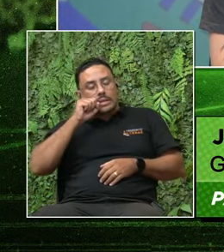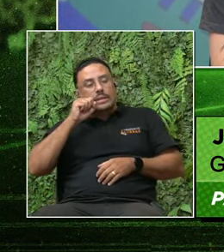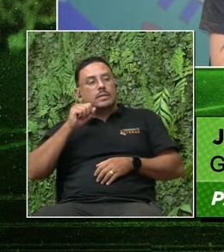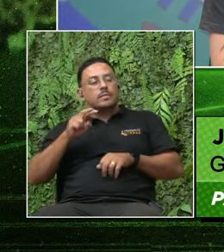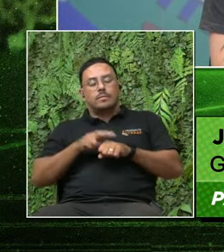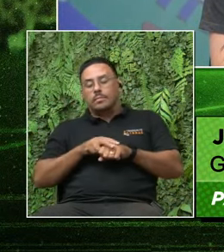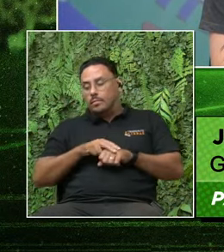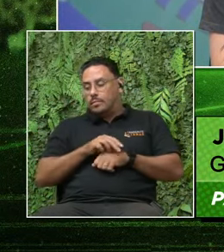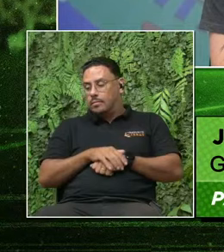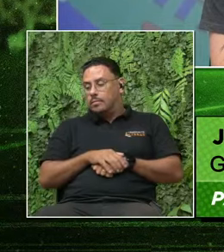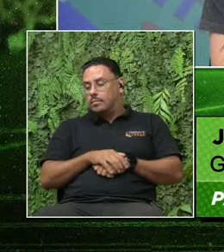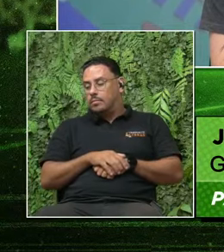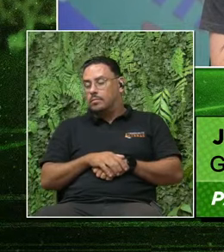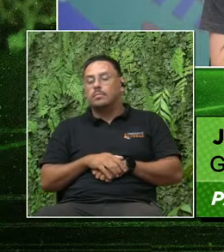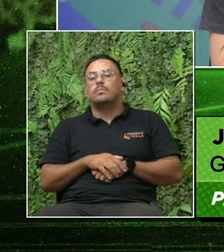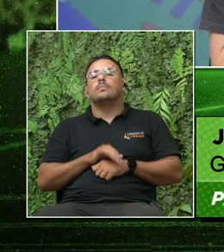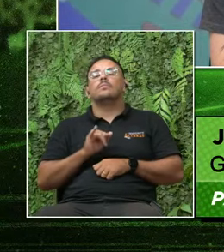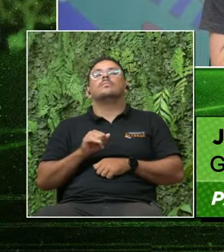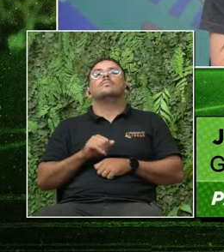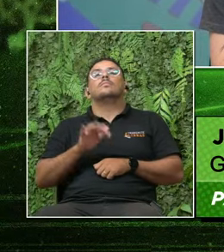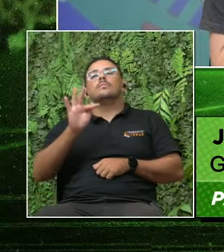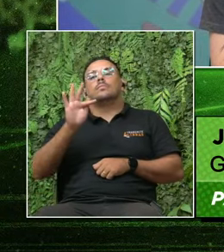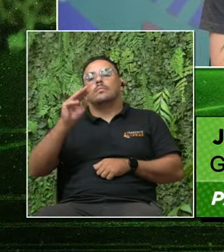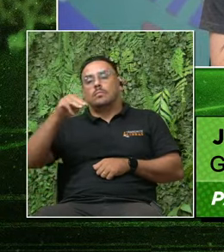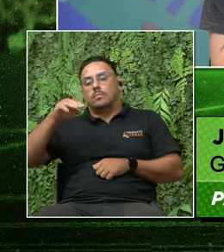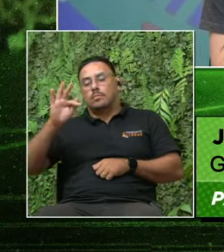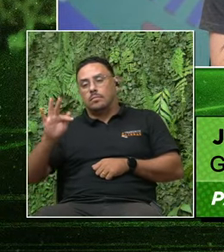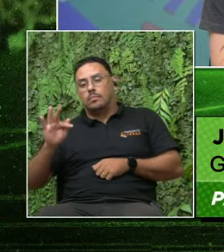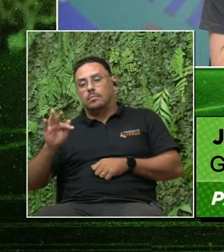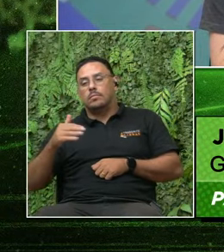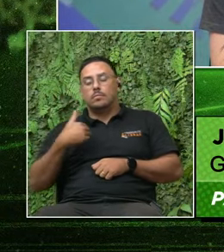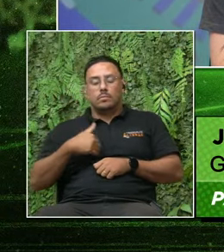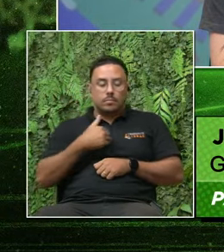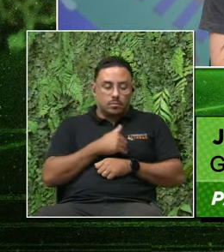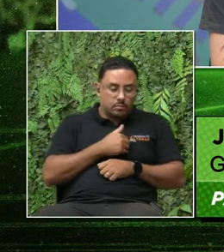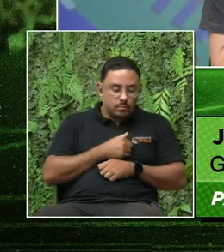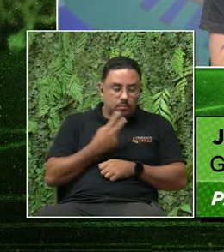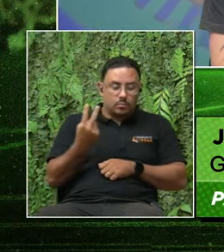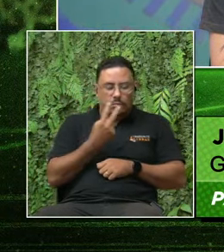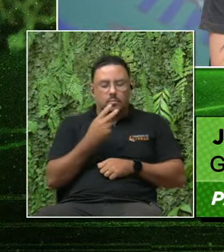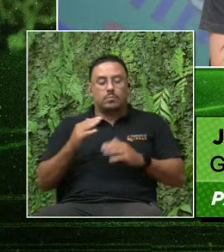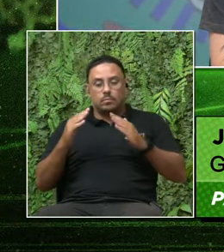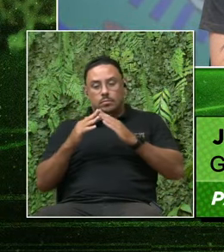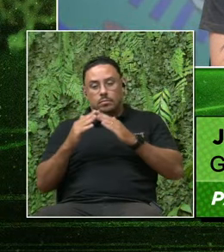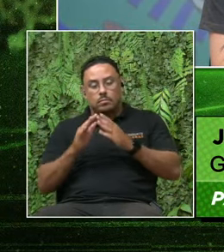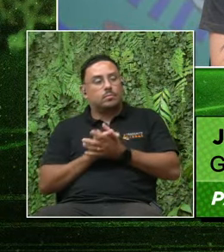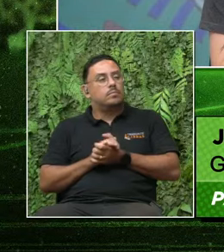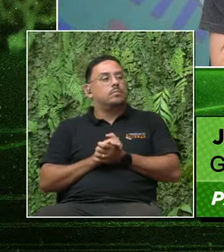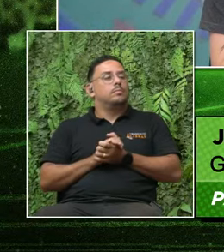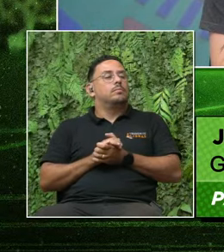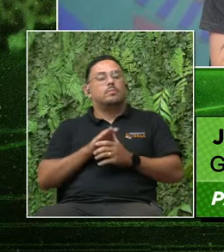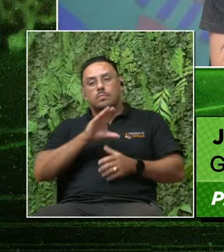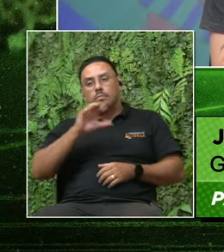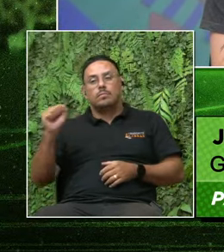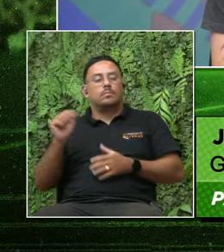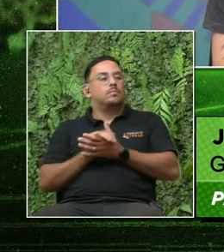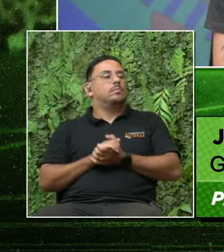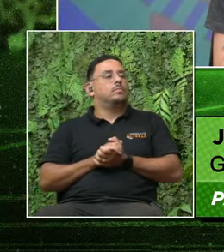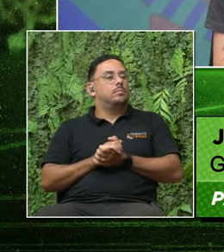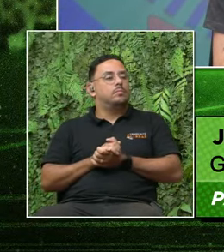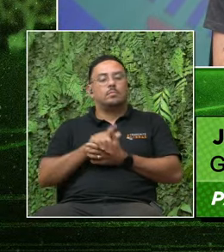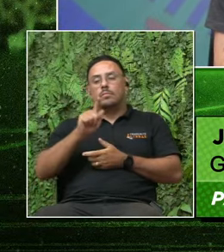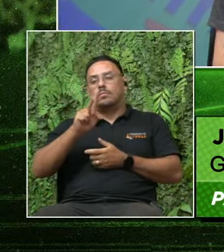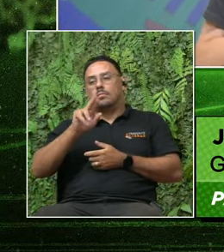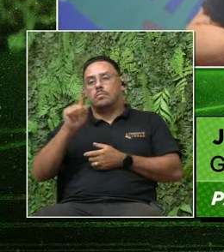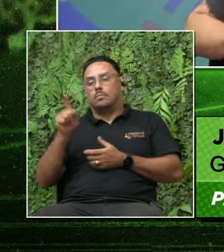Verde Será que a Federação Mineira vai mudar a regra galo joga as duas em casa Galo campeão luí